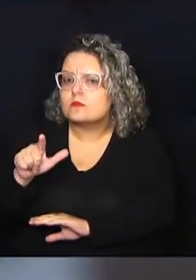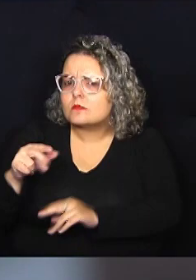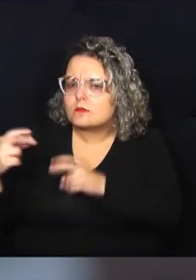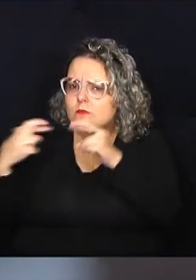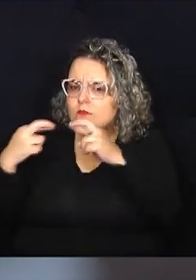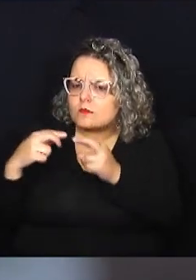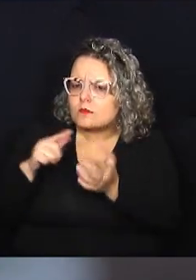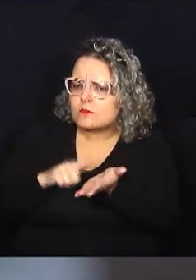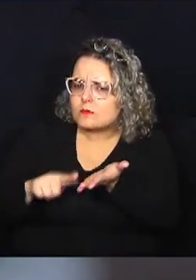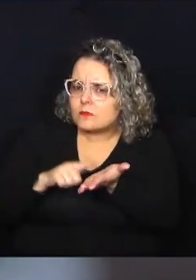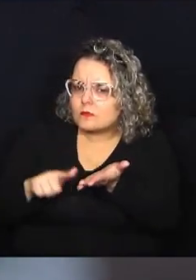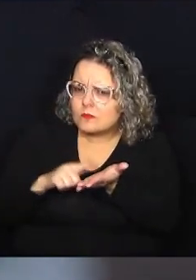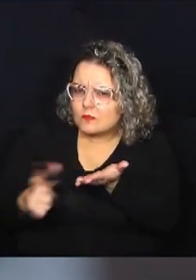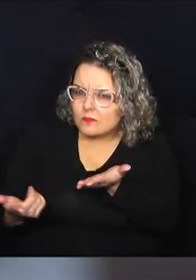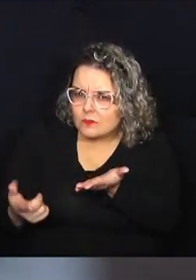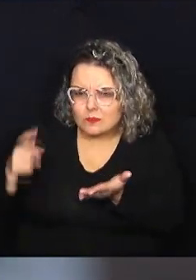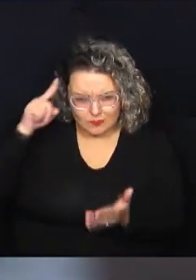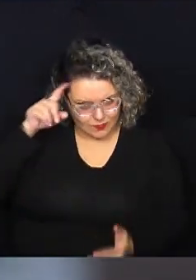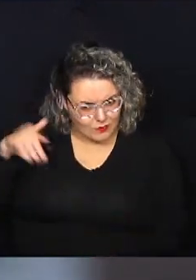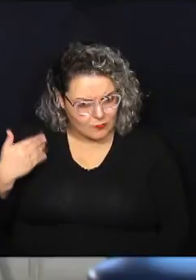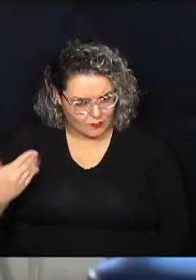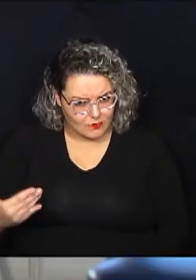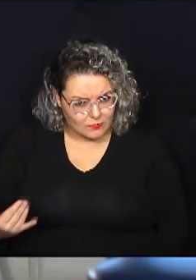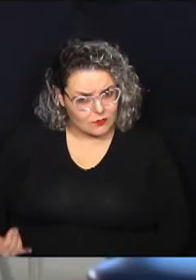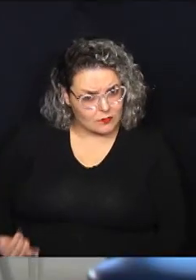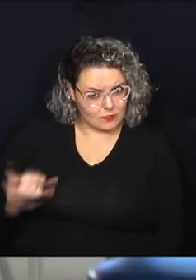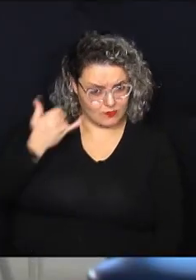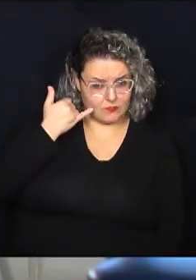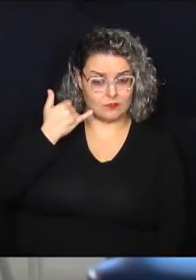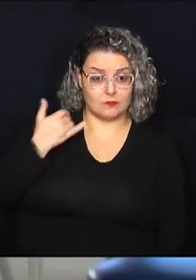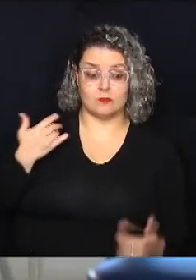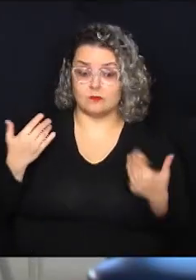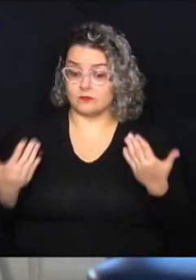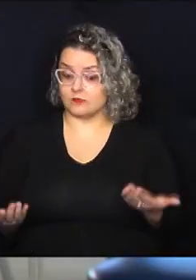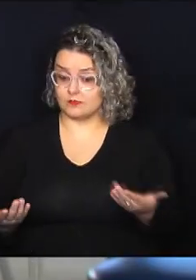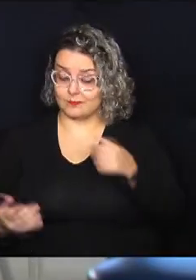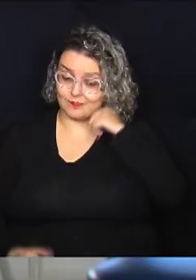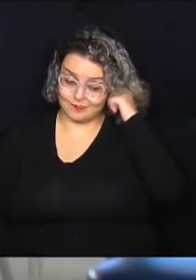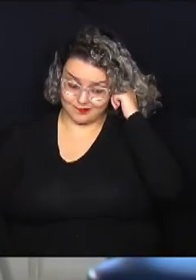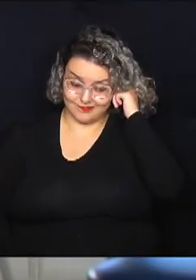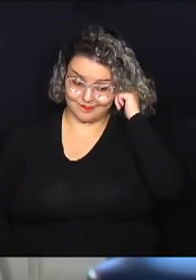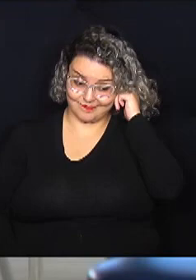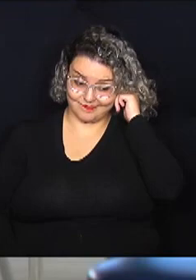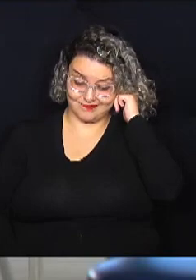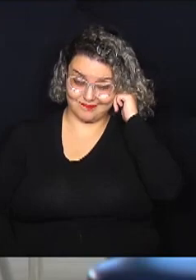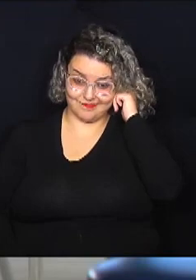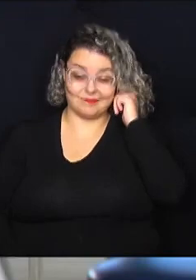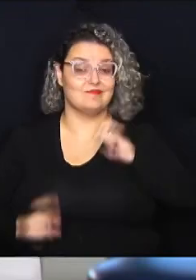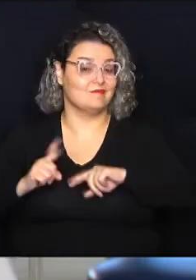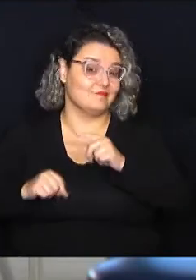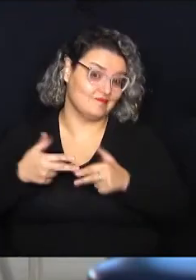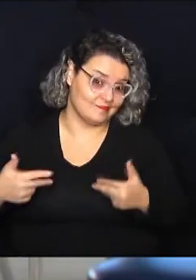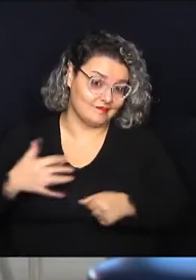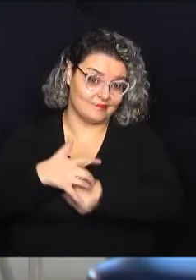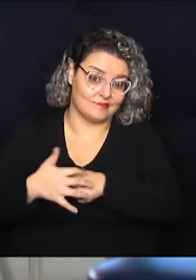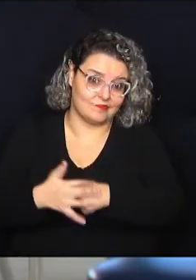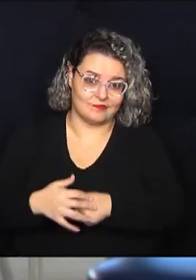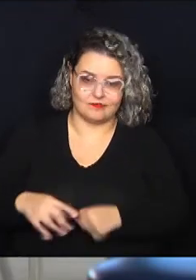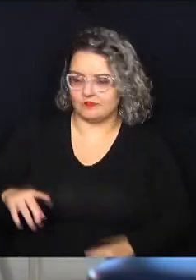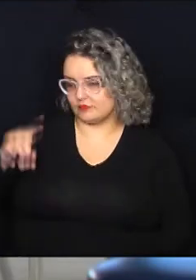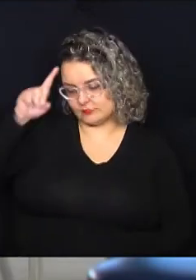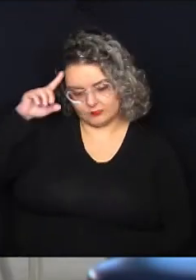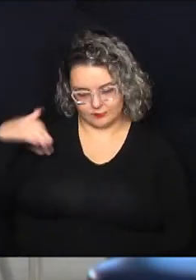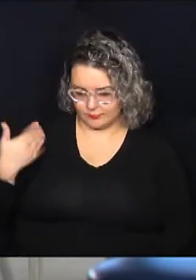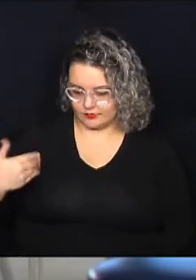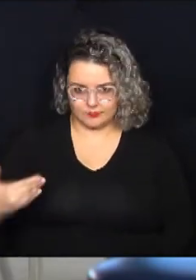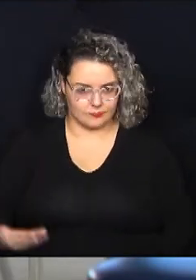o trajeto diário do seu aparelho então os aparelhos eletrônicos eles se tornaram parte do nosso